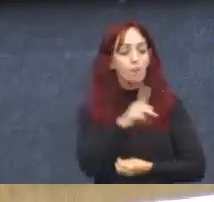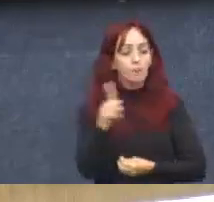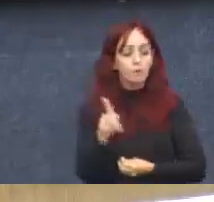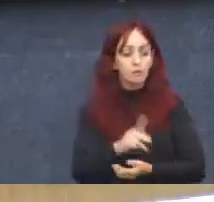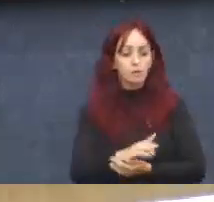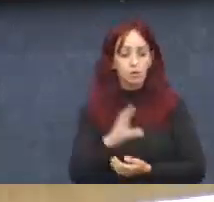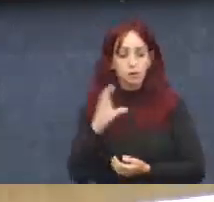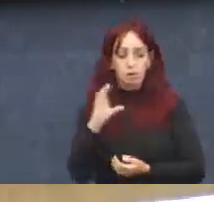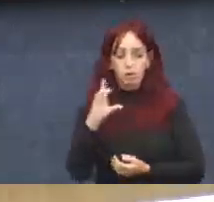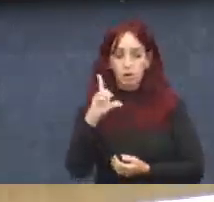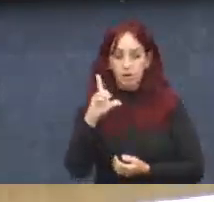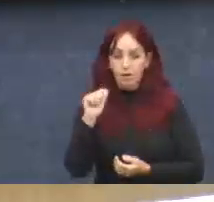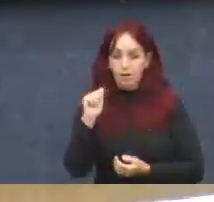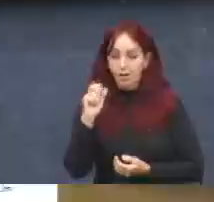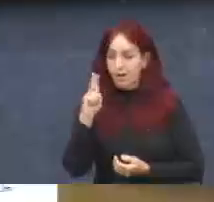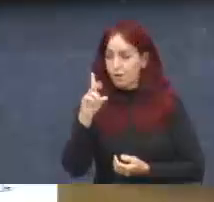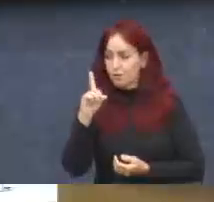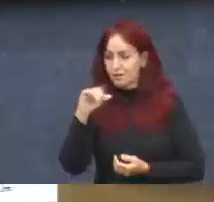minutos.